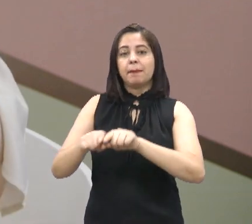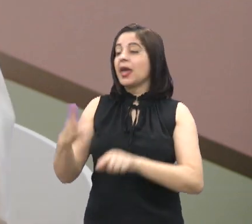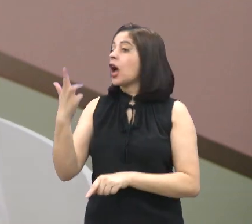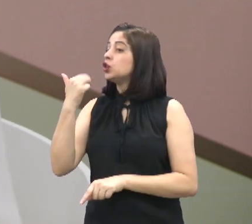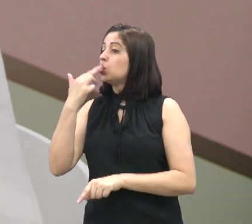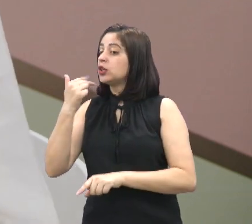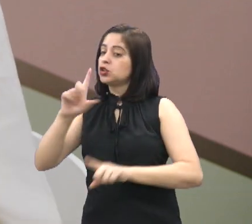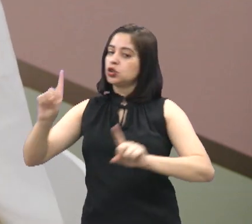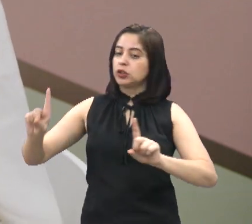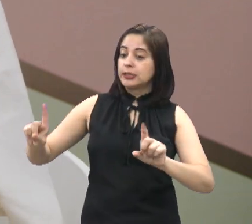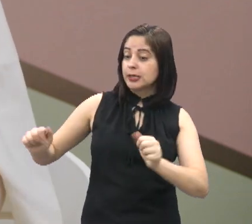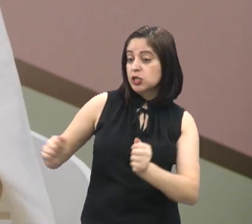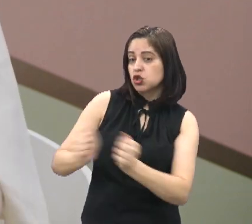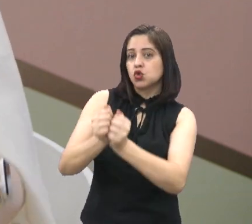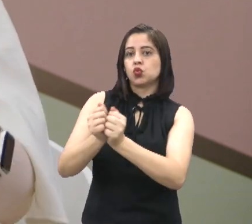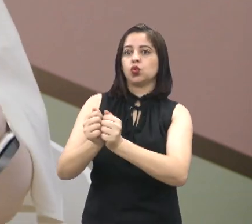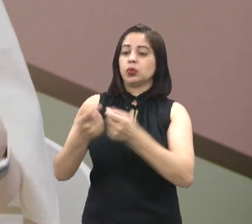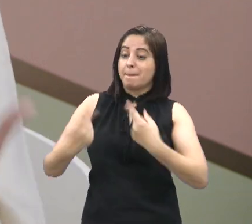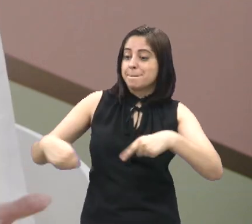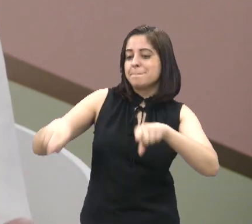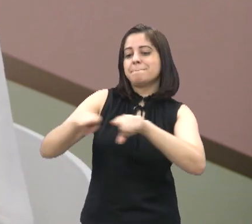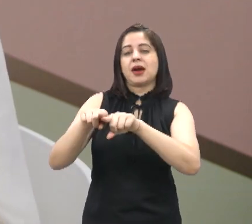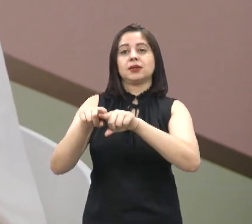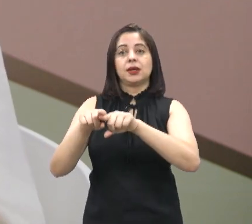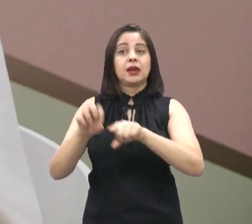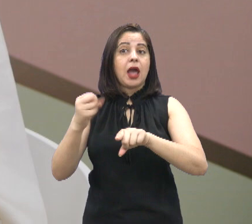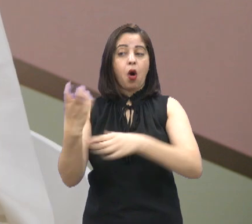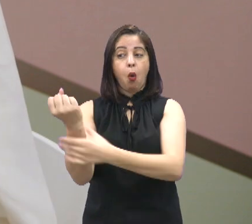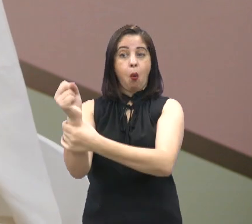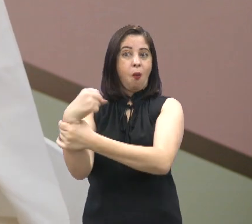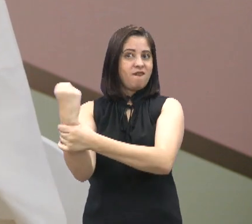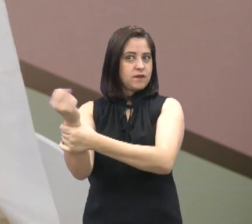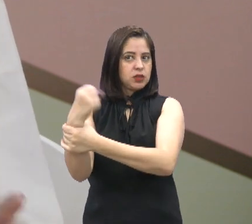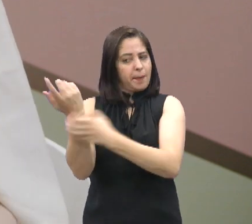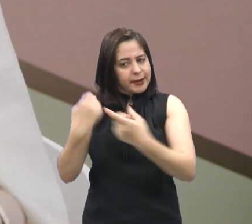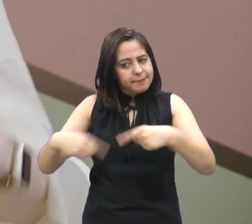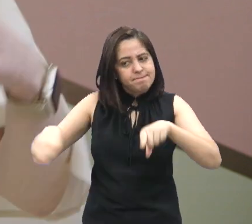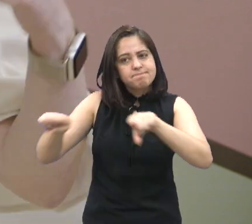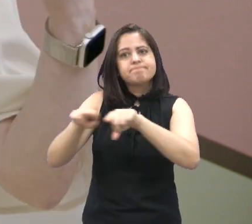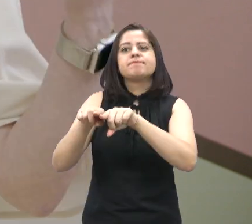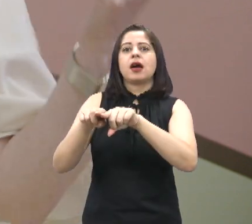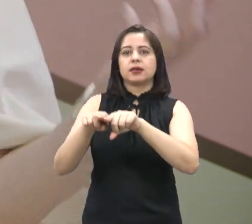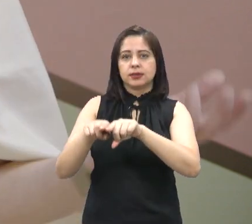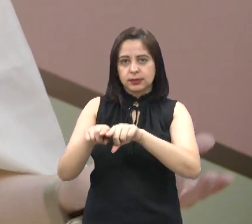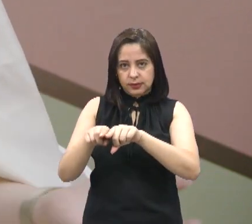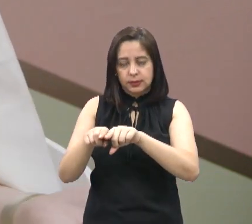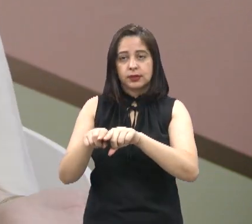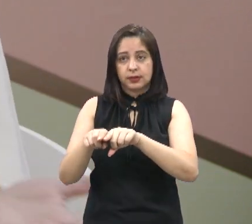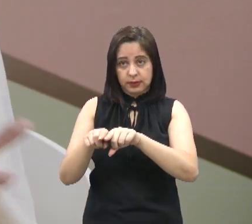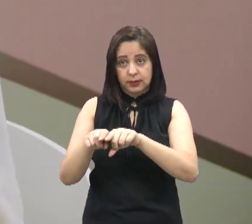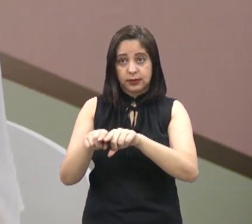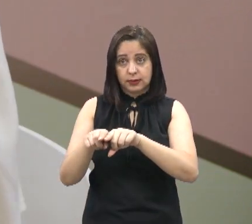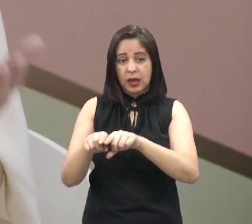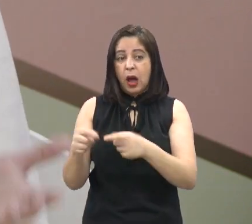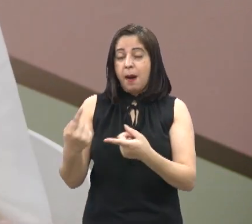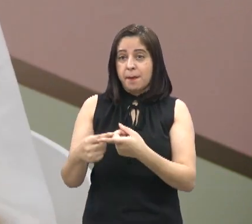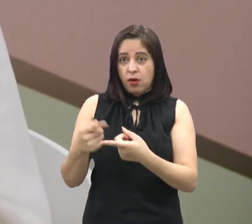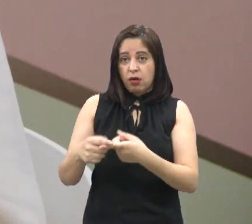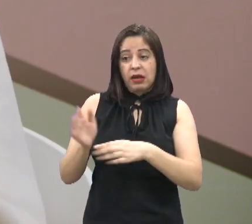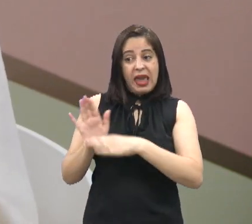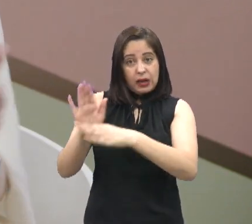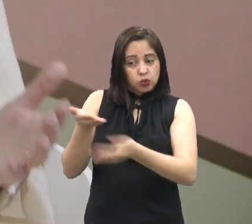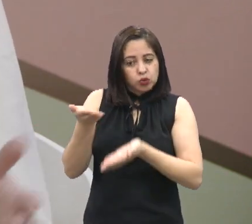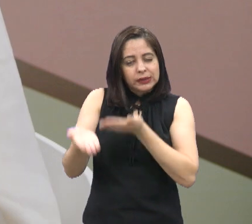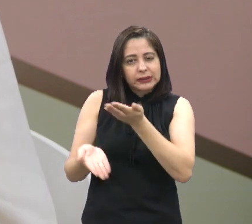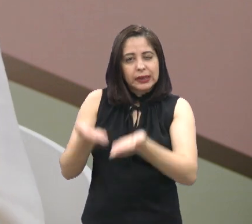médico, a nutricionista, a fisioterapia, a gente consegue reabilitar esse paciente, tanto da parte motora quanto da parte da alimentação, né, fazer um ajuste